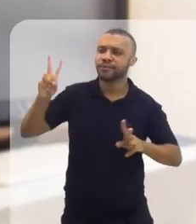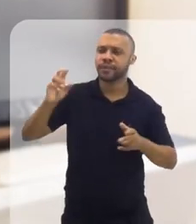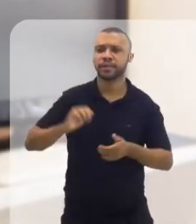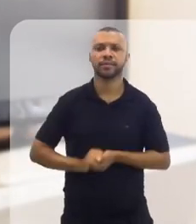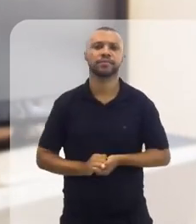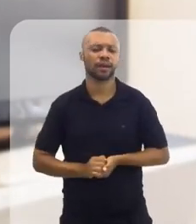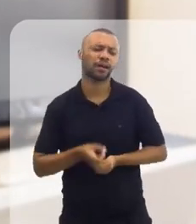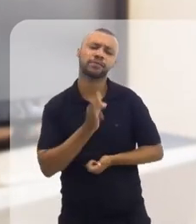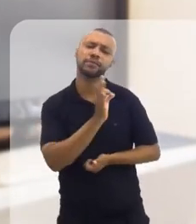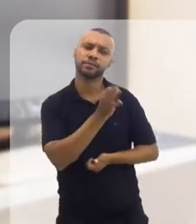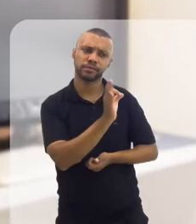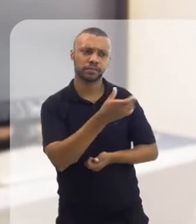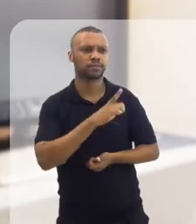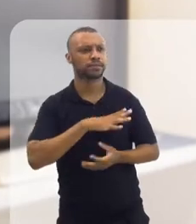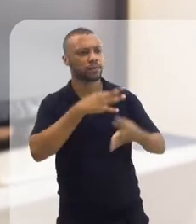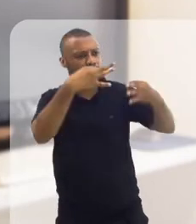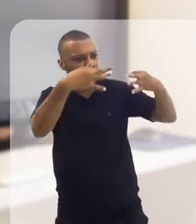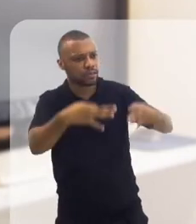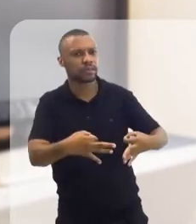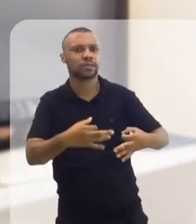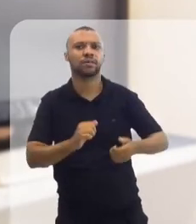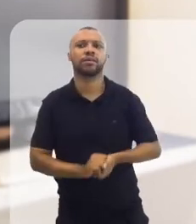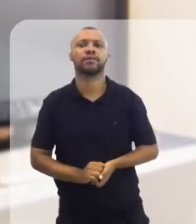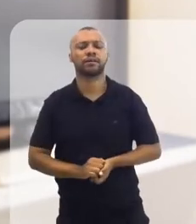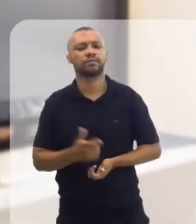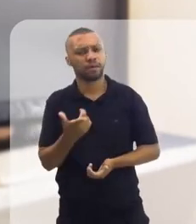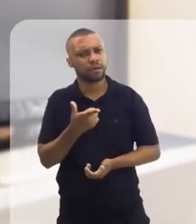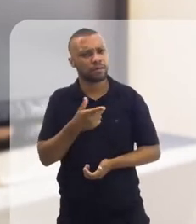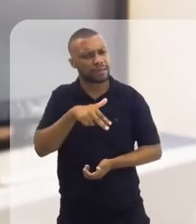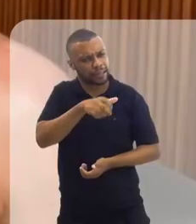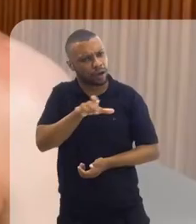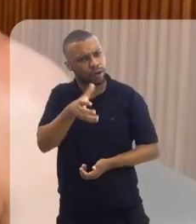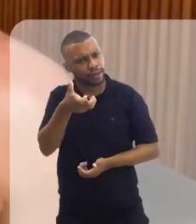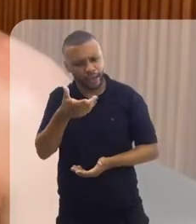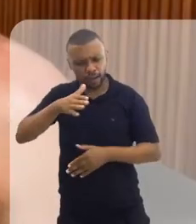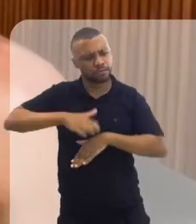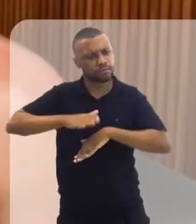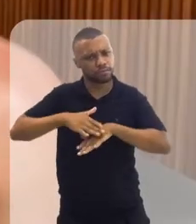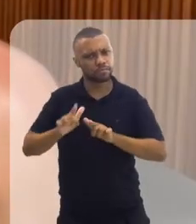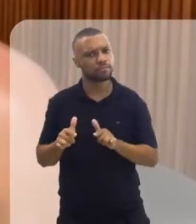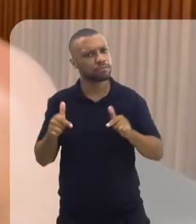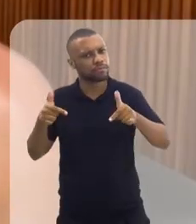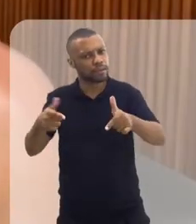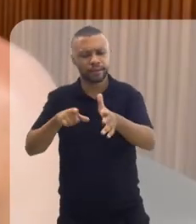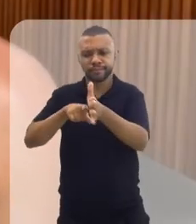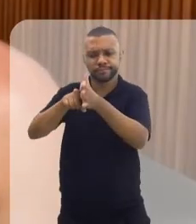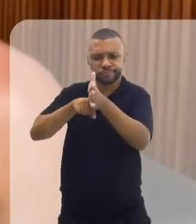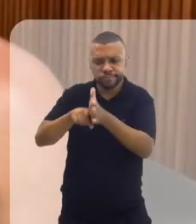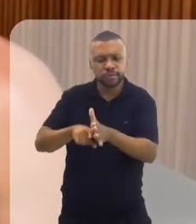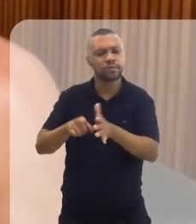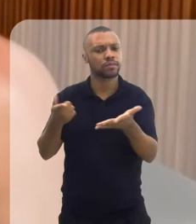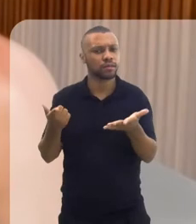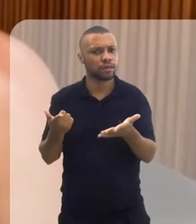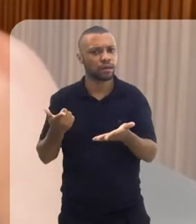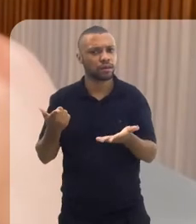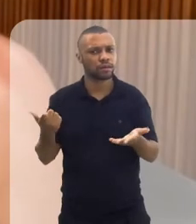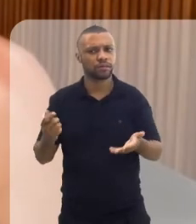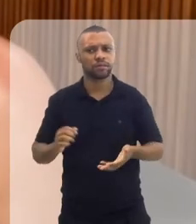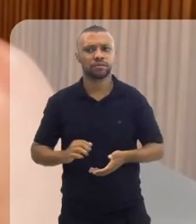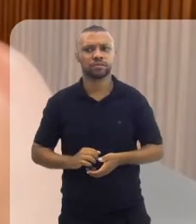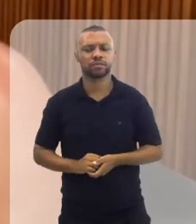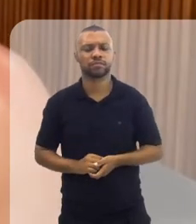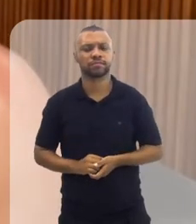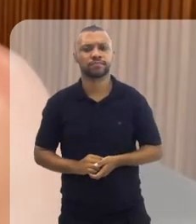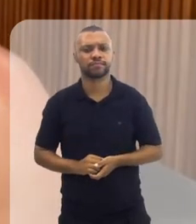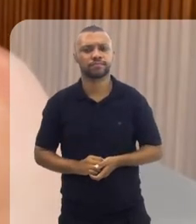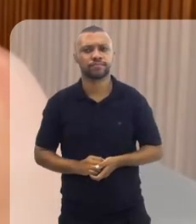de alguma forma? Ah, com certeza. Com certeza, eu falaria, não, eu quero fazer, eu vou fazer,